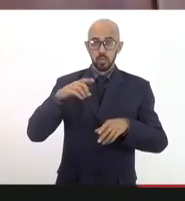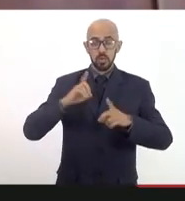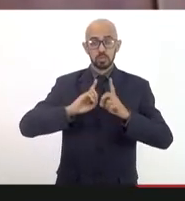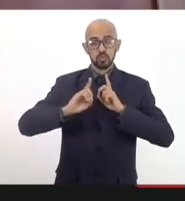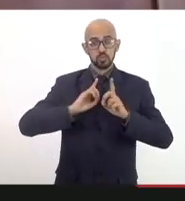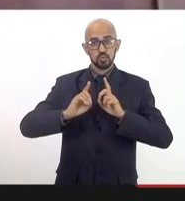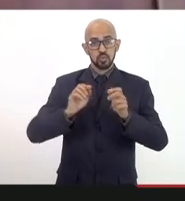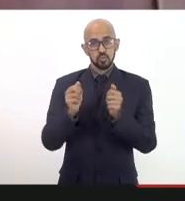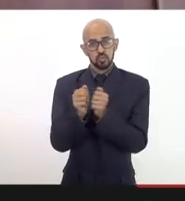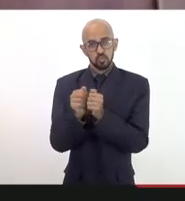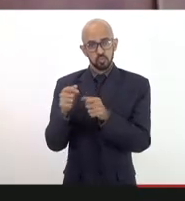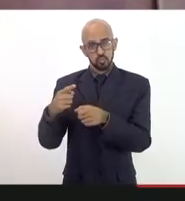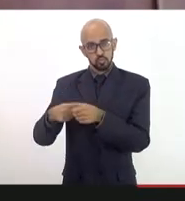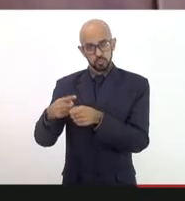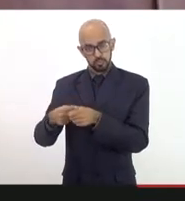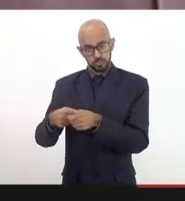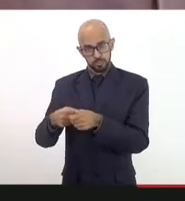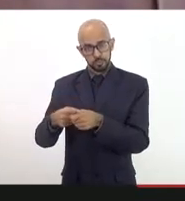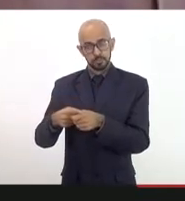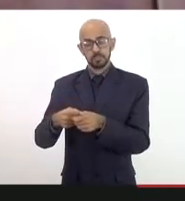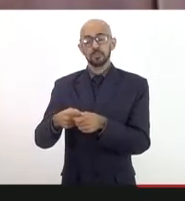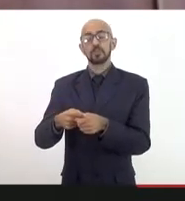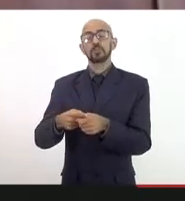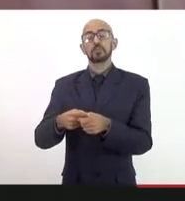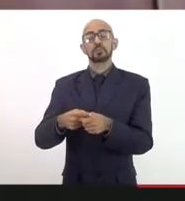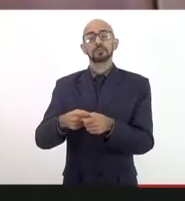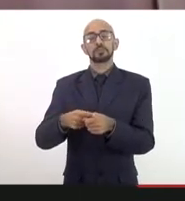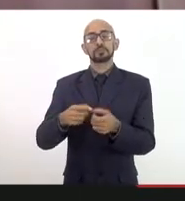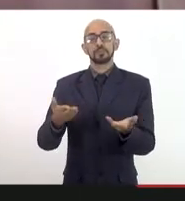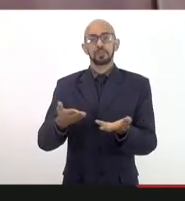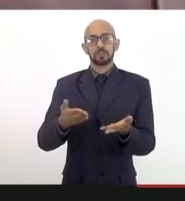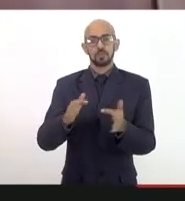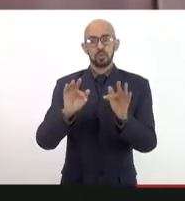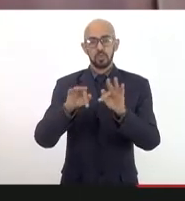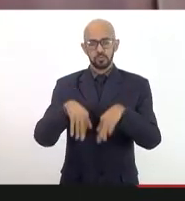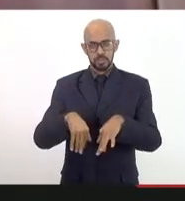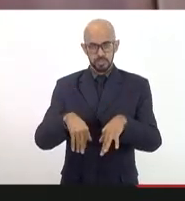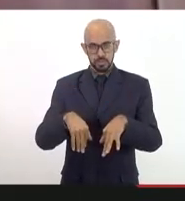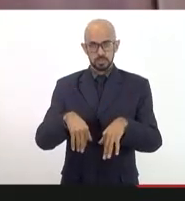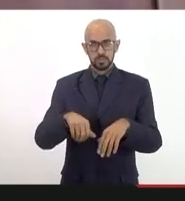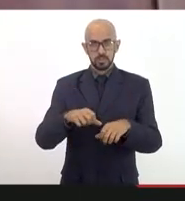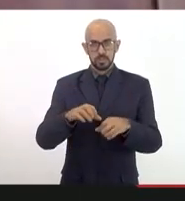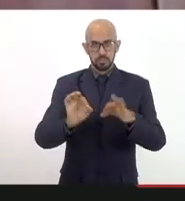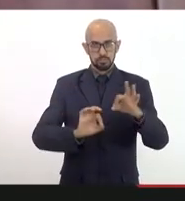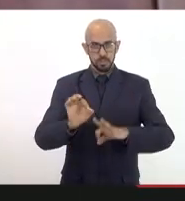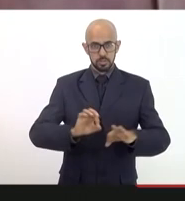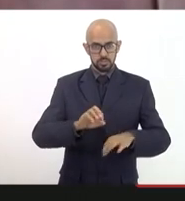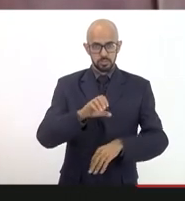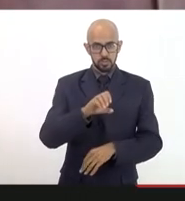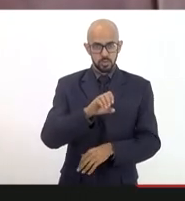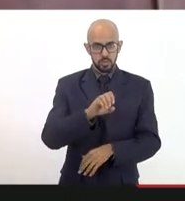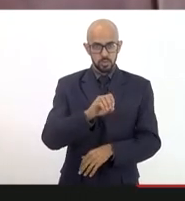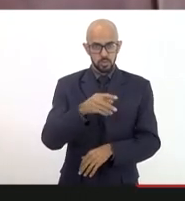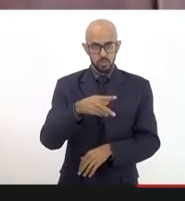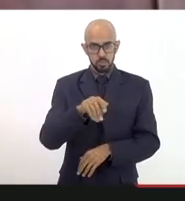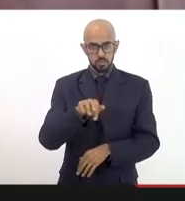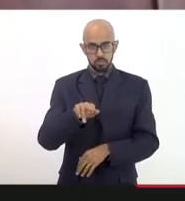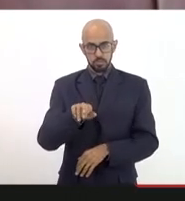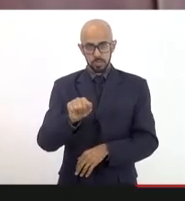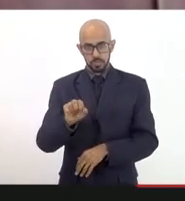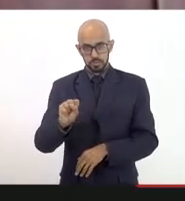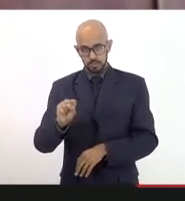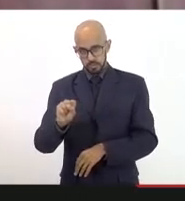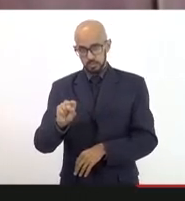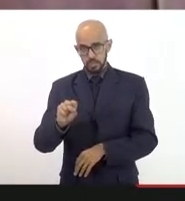Acabamos essa questão agora concluindo esse plano com a OPAS, a gente vai já fazer